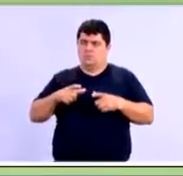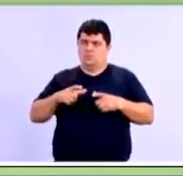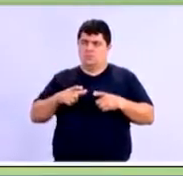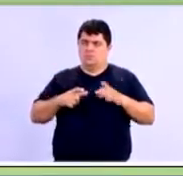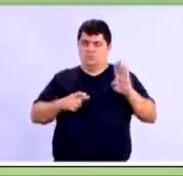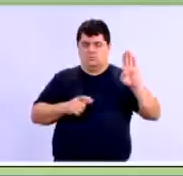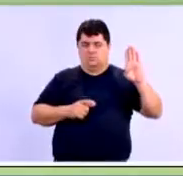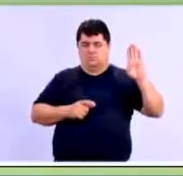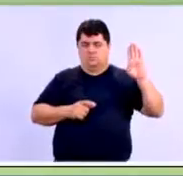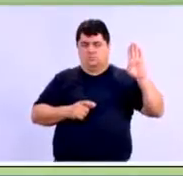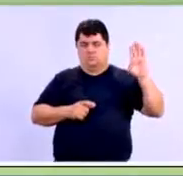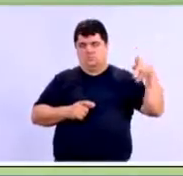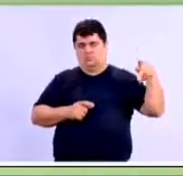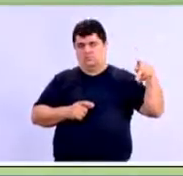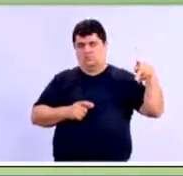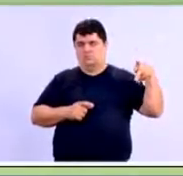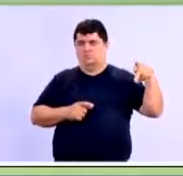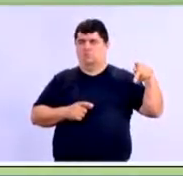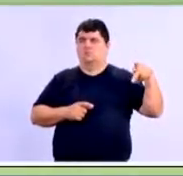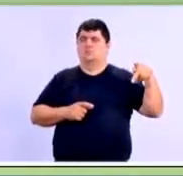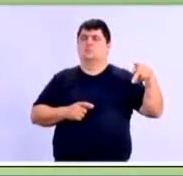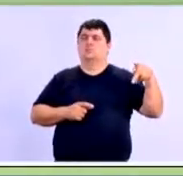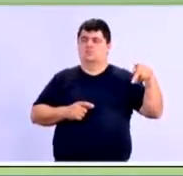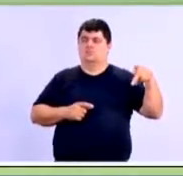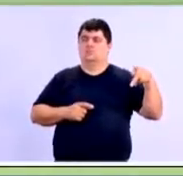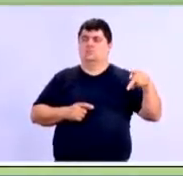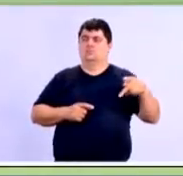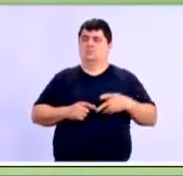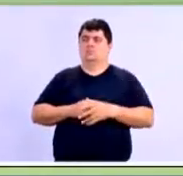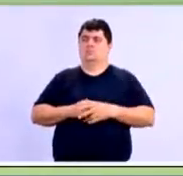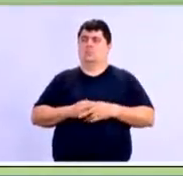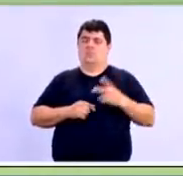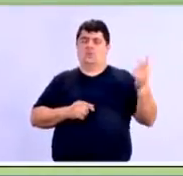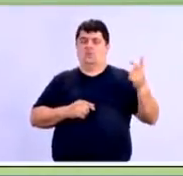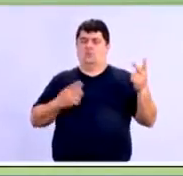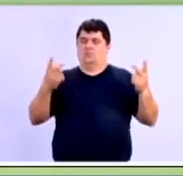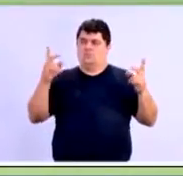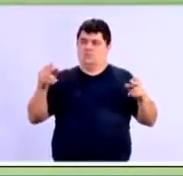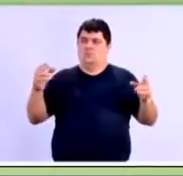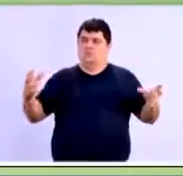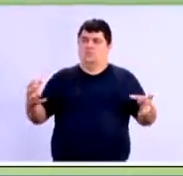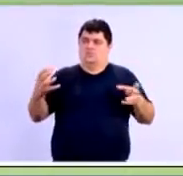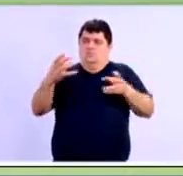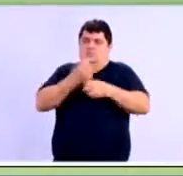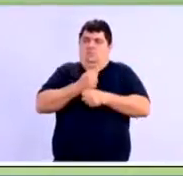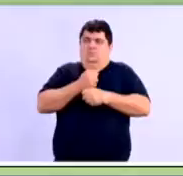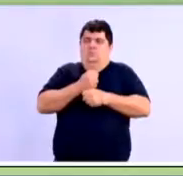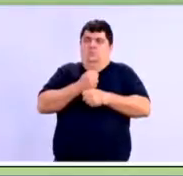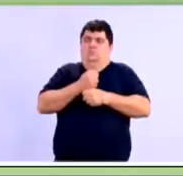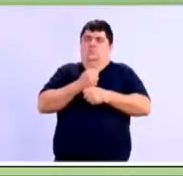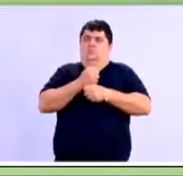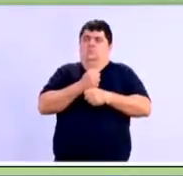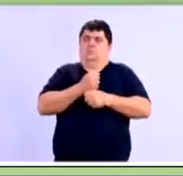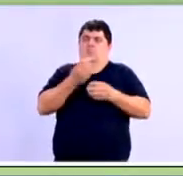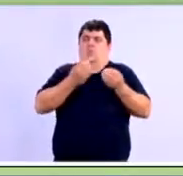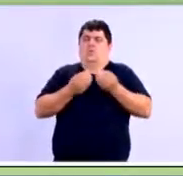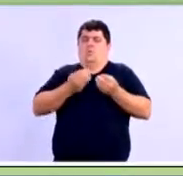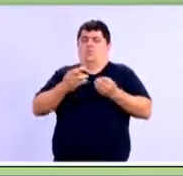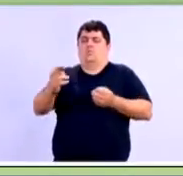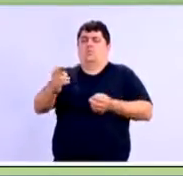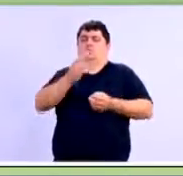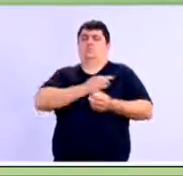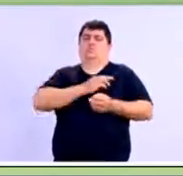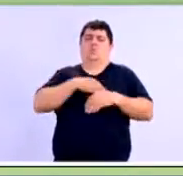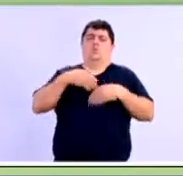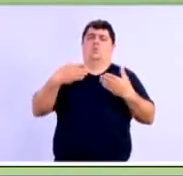daqui é balanço patrimonial. Estou juntando duas demonstrações para gerar informação. Então, qual é o meu retorno